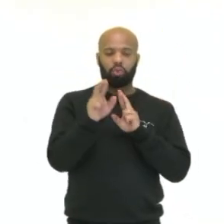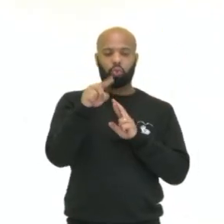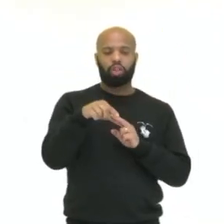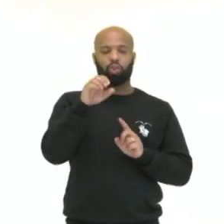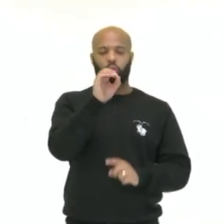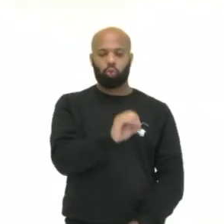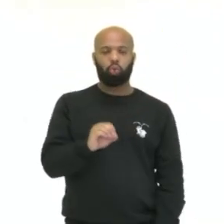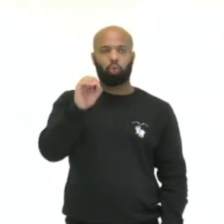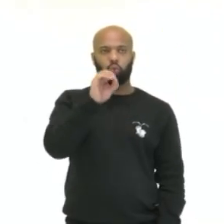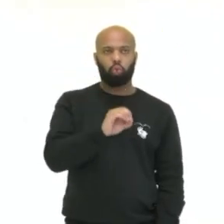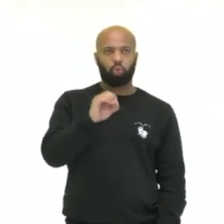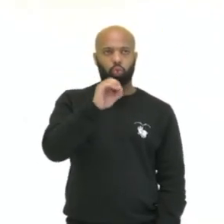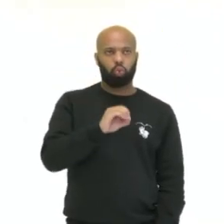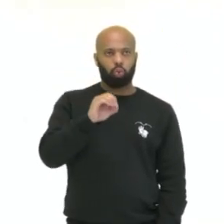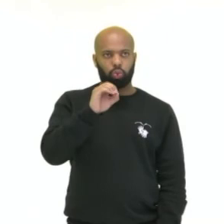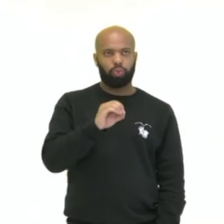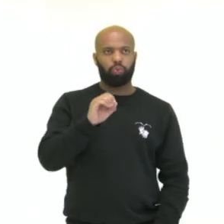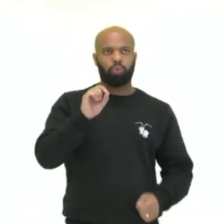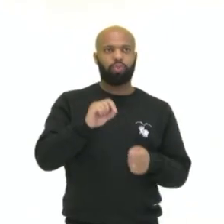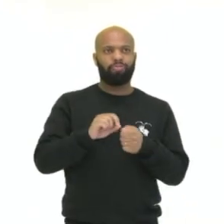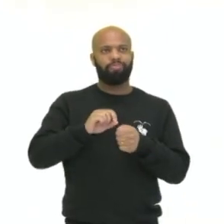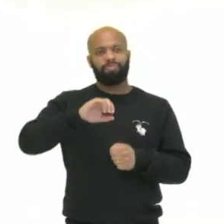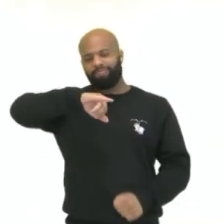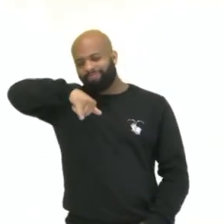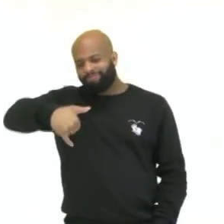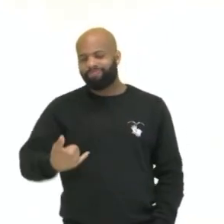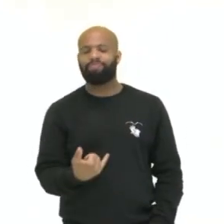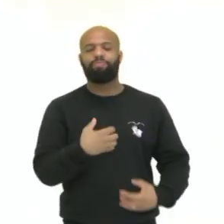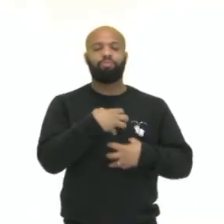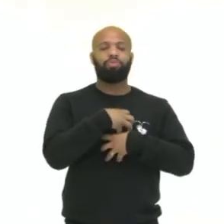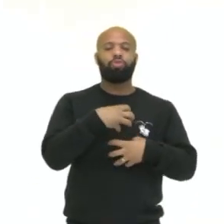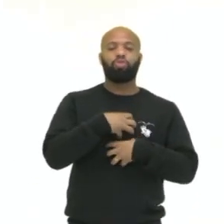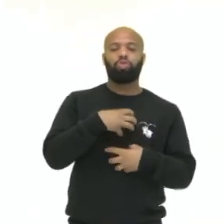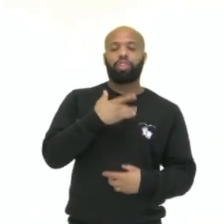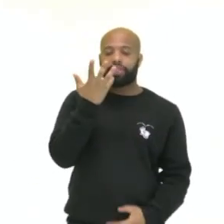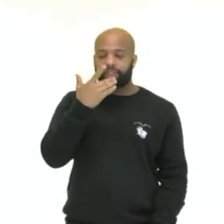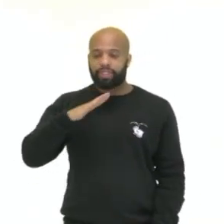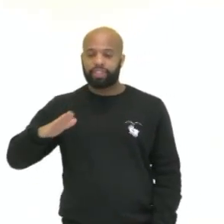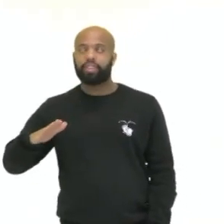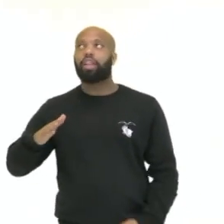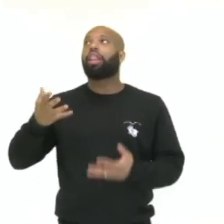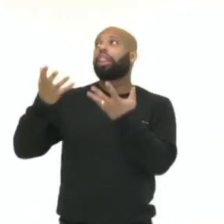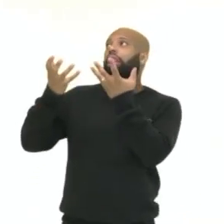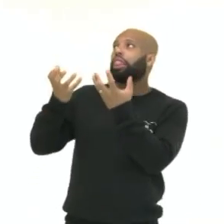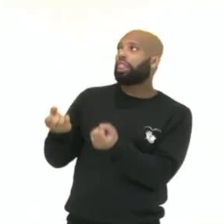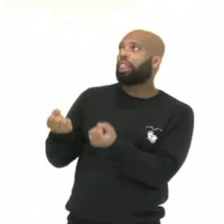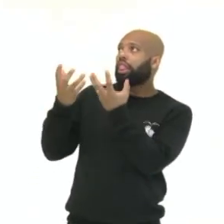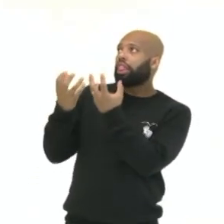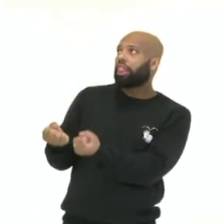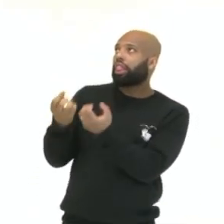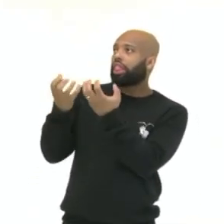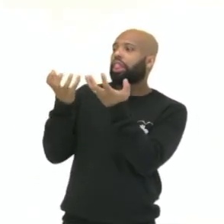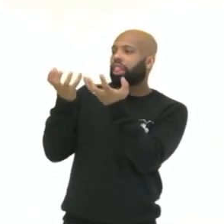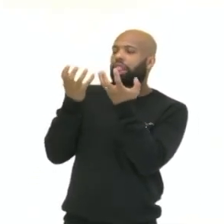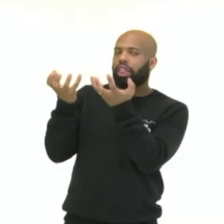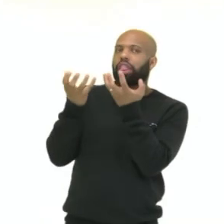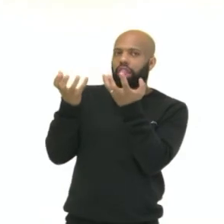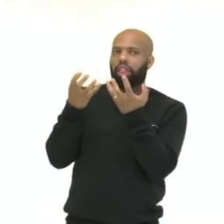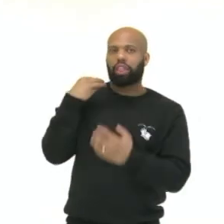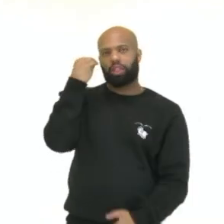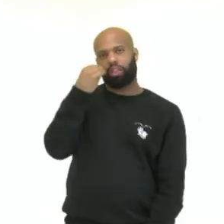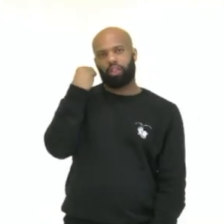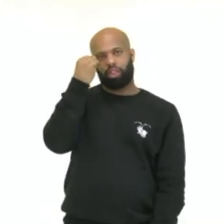televisão, teria se aproveitado da vulnerabilidade infantil e da deficiência de julgamento e experiência limitada